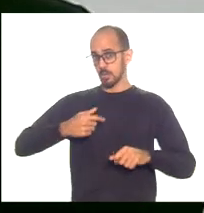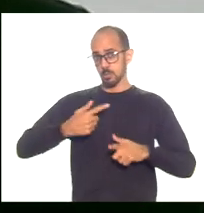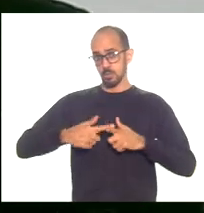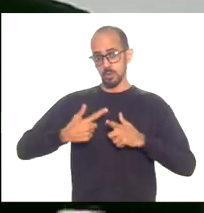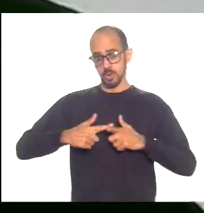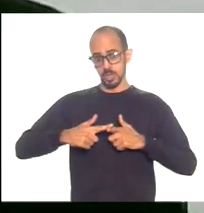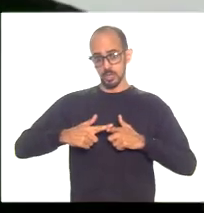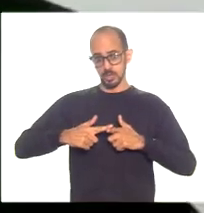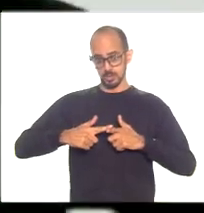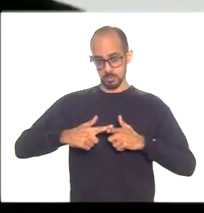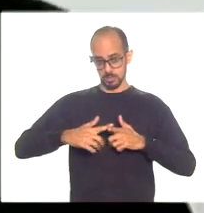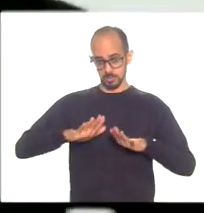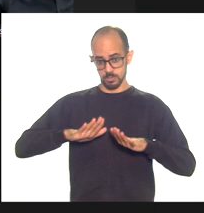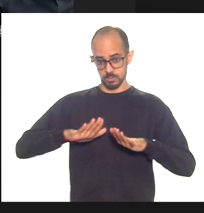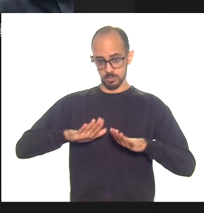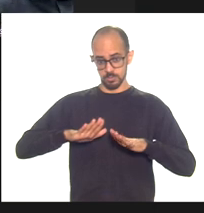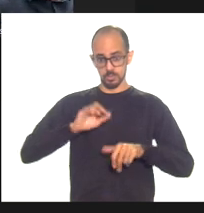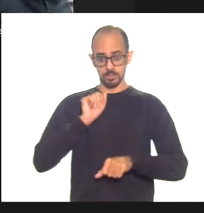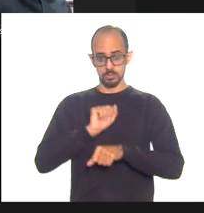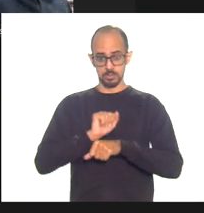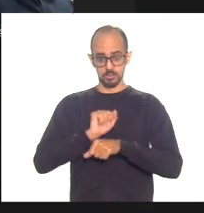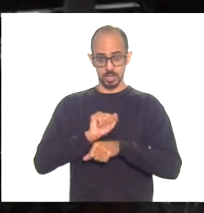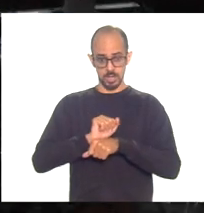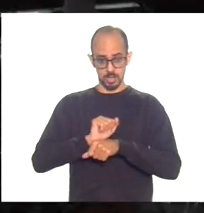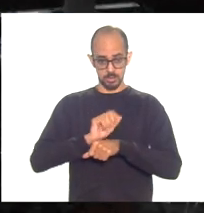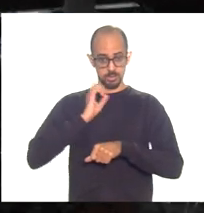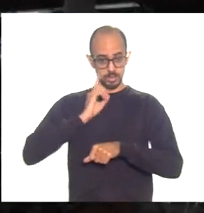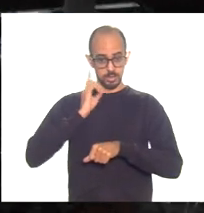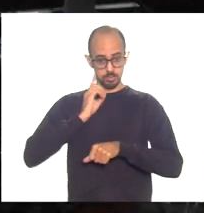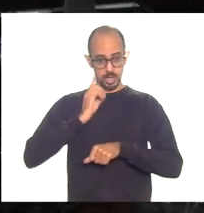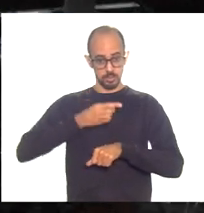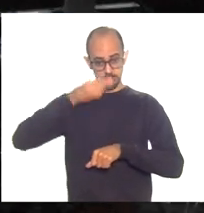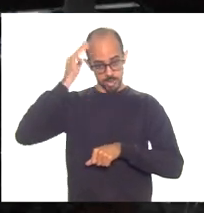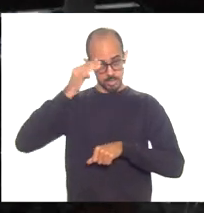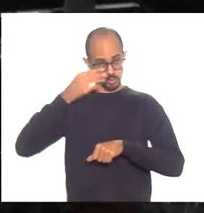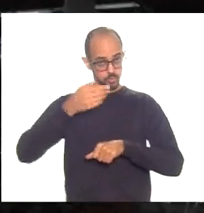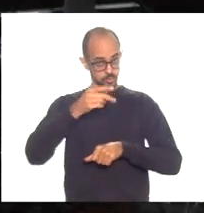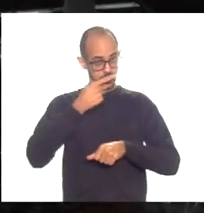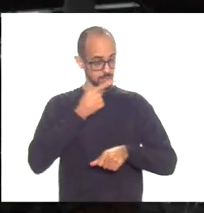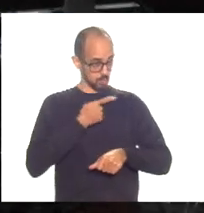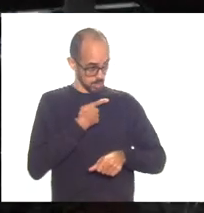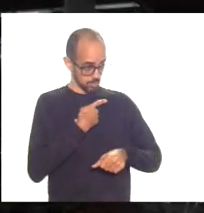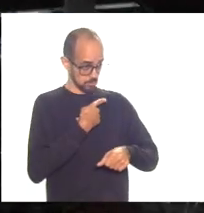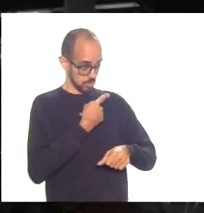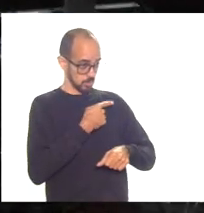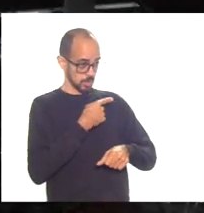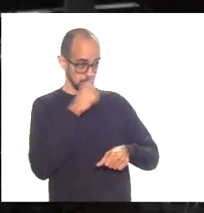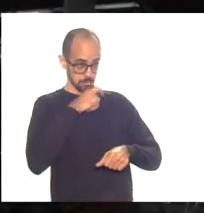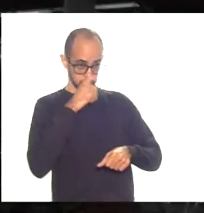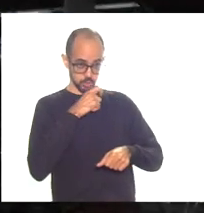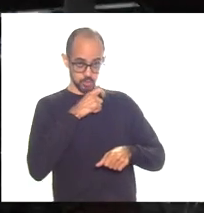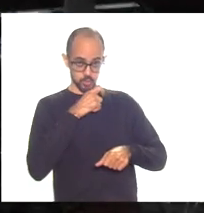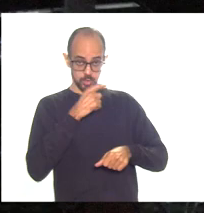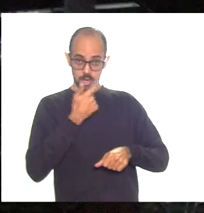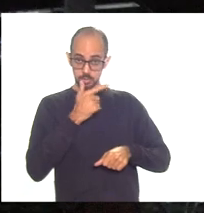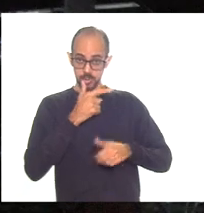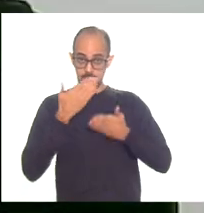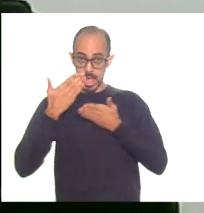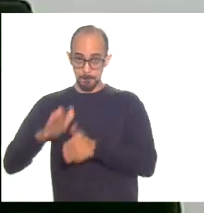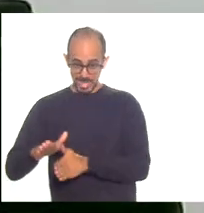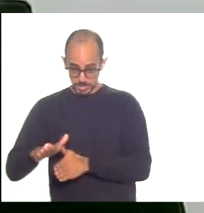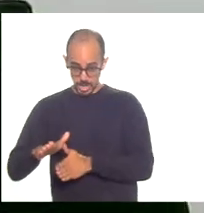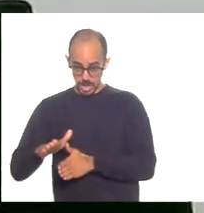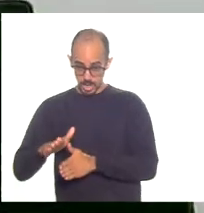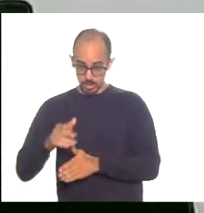tem esta... Deputado Márcio, Vossa Excelência está dizendo que eu estou mentindo, que ele não ameaçou parlamentar, não? Presidente, o senhor...